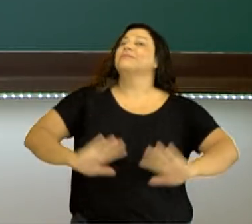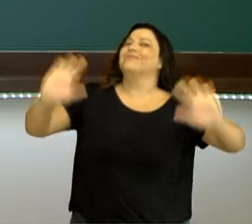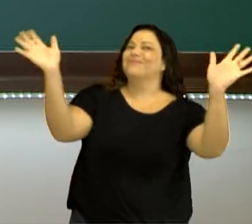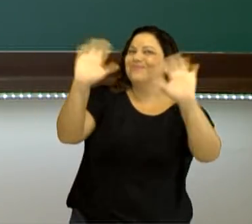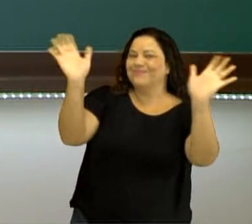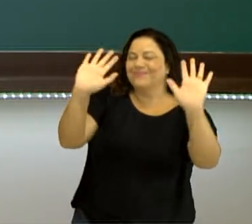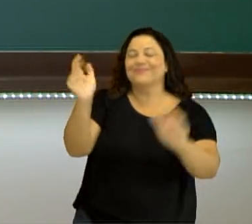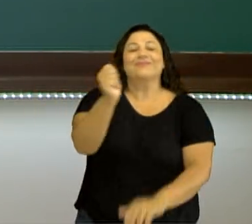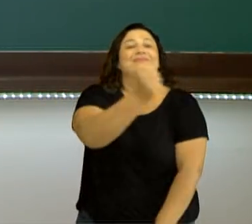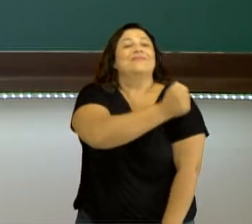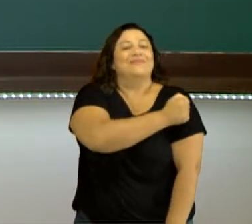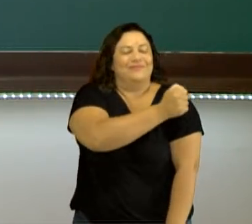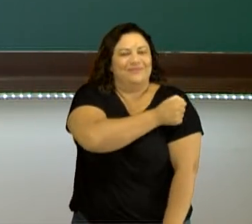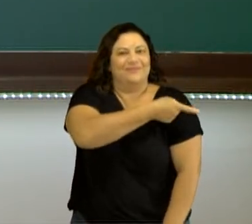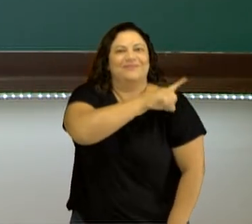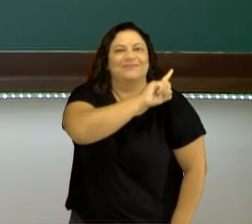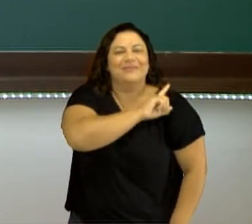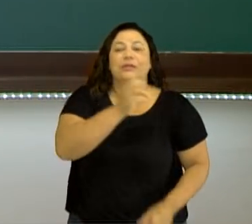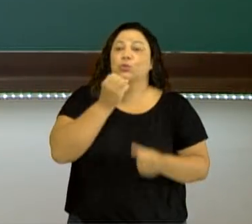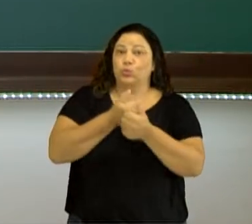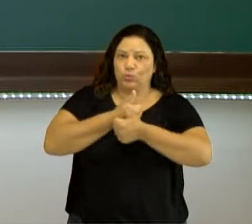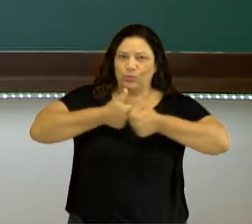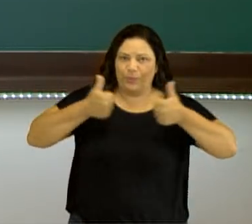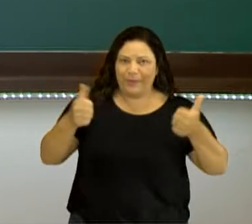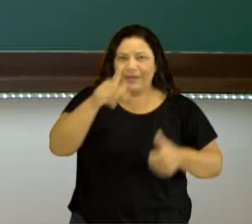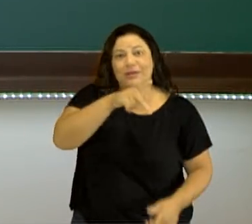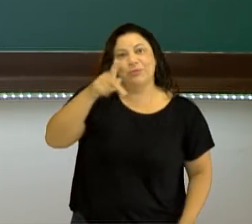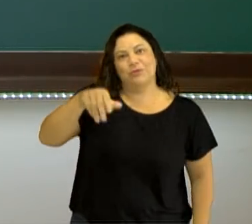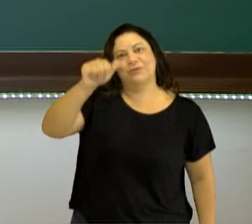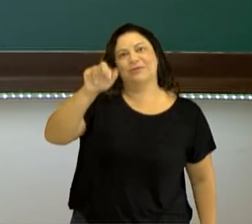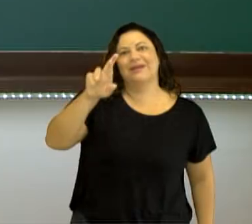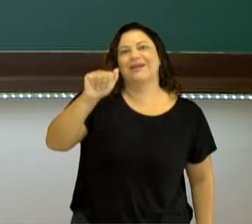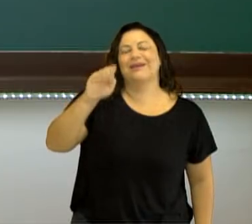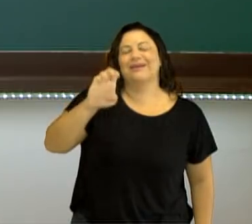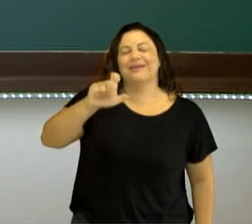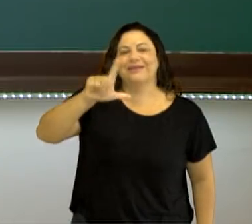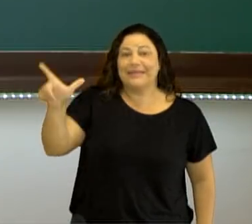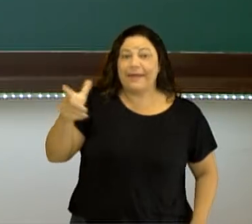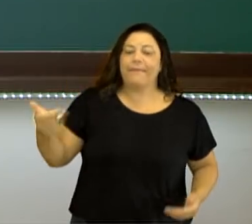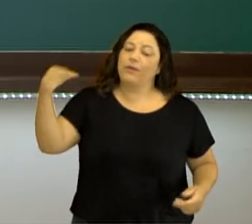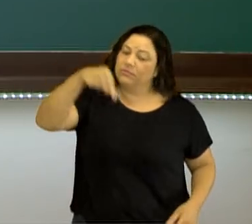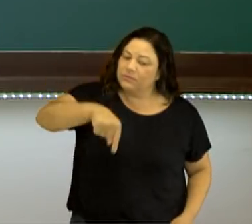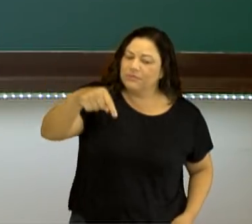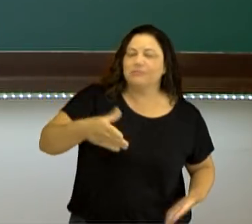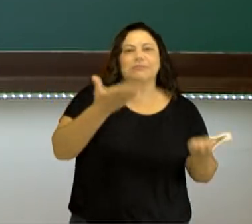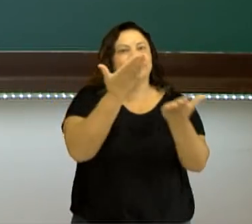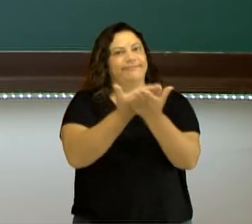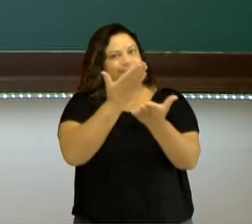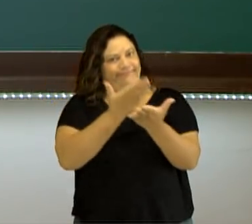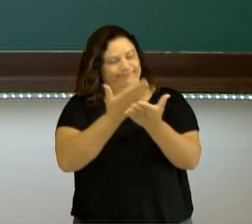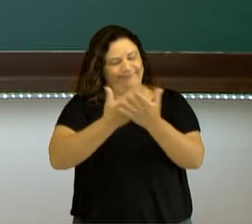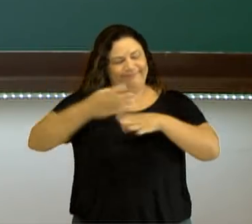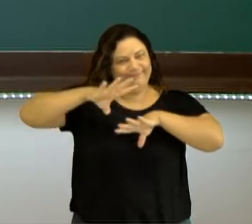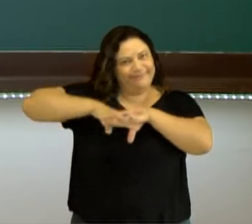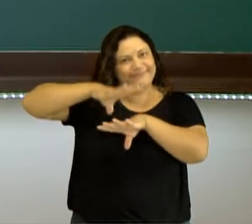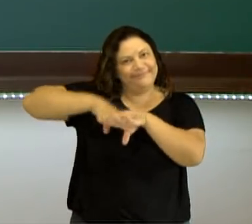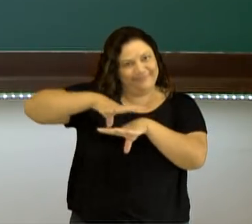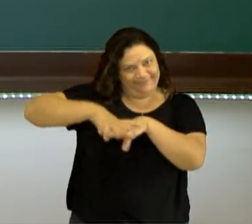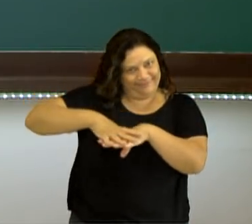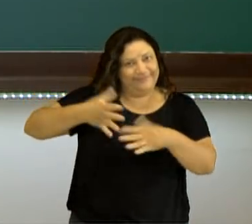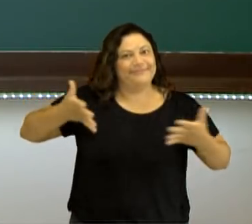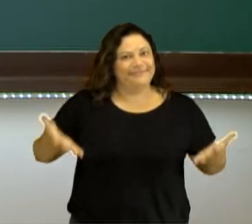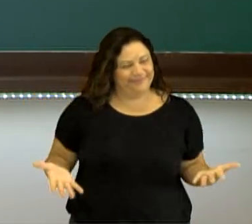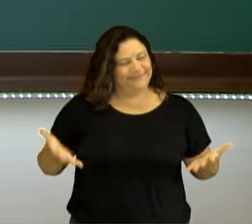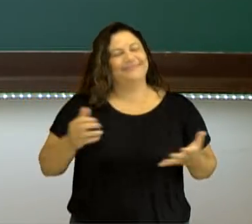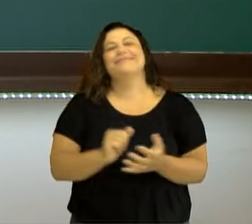estudantes da primeira série, tudo bem com vocês? Sou a professora Arabel e estamos aqui para uma aula de matemática, isso